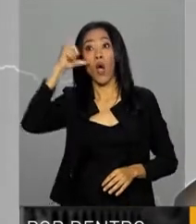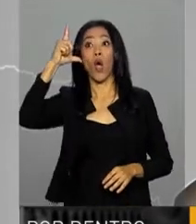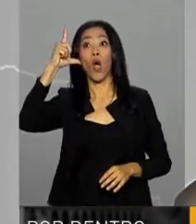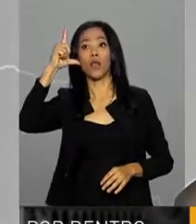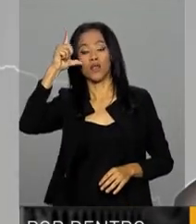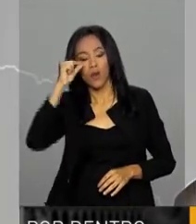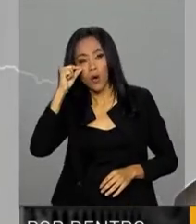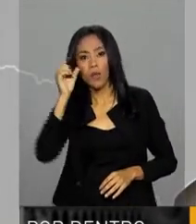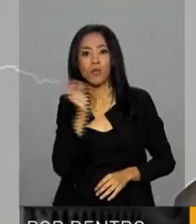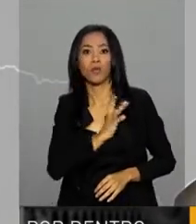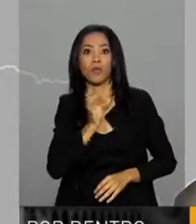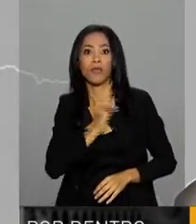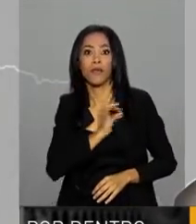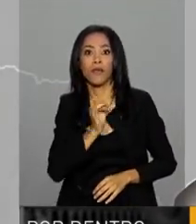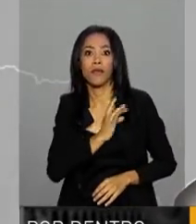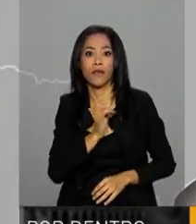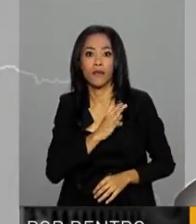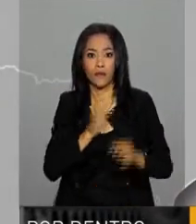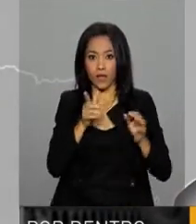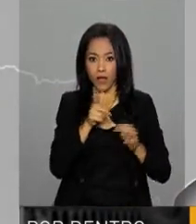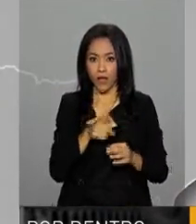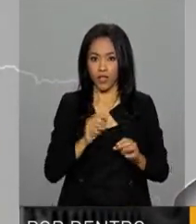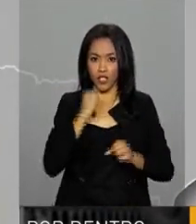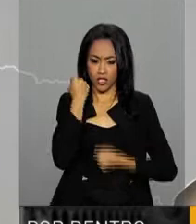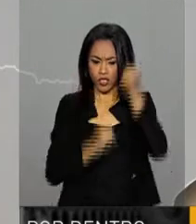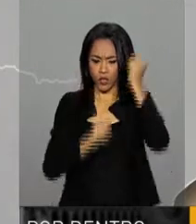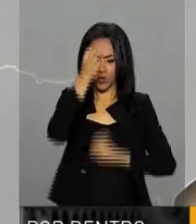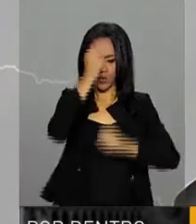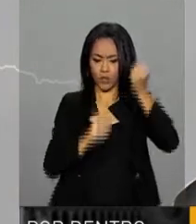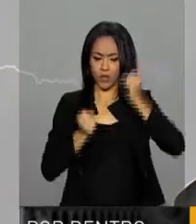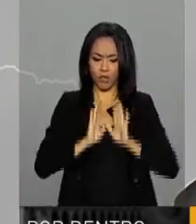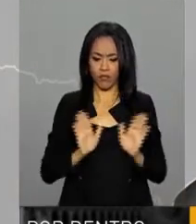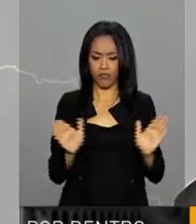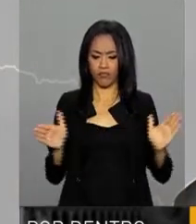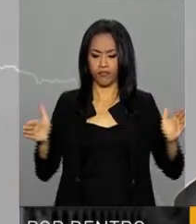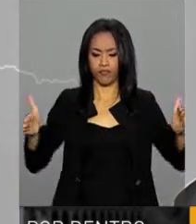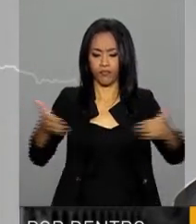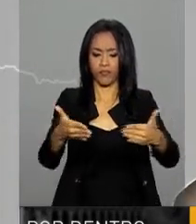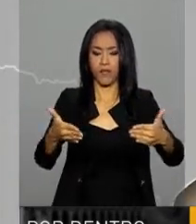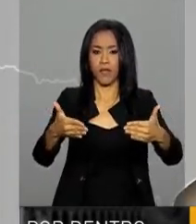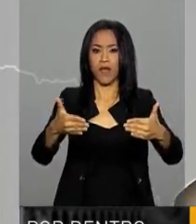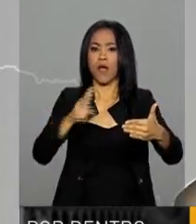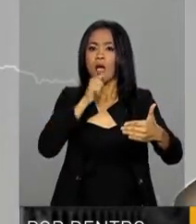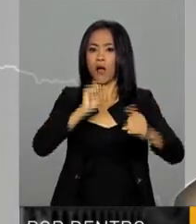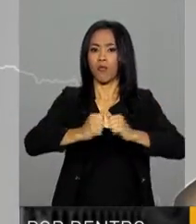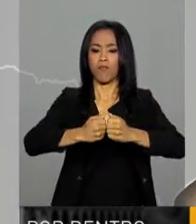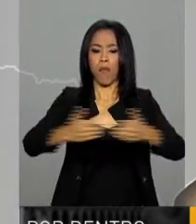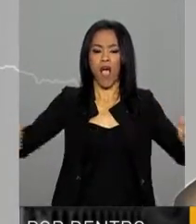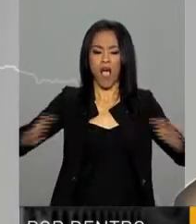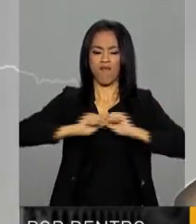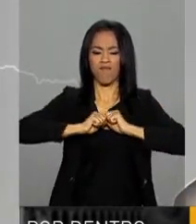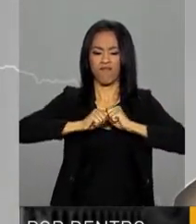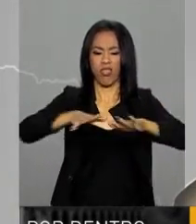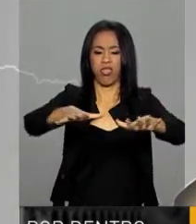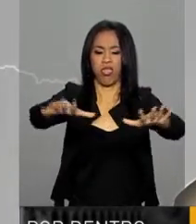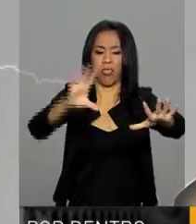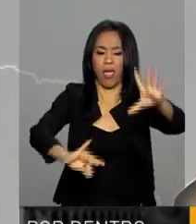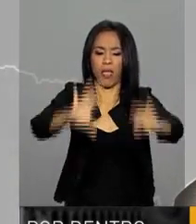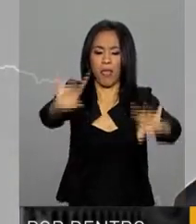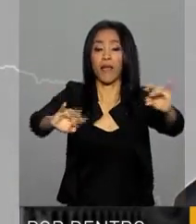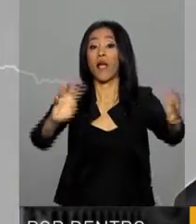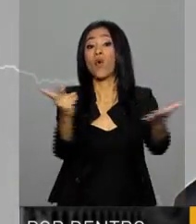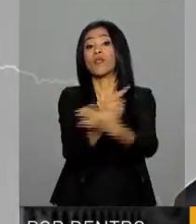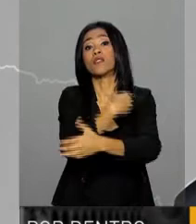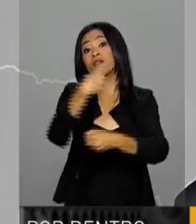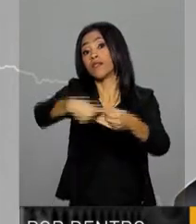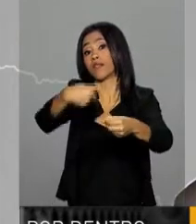cumprimentos de barragens de rejeitos de minério né gente lembrar da última tragédia tenha grande tragédia de maiores do mundo lá em mariana